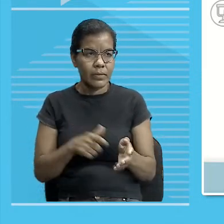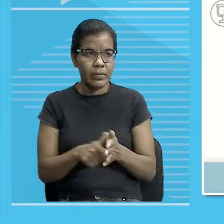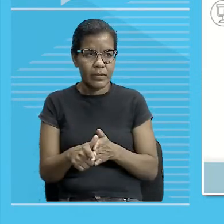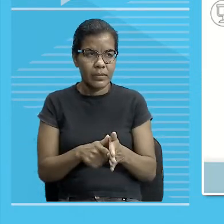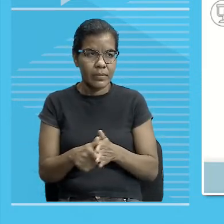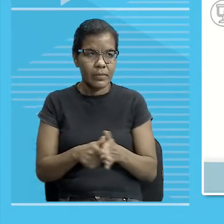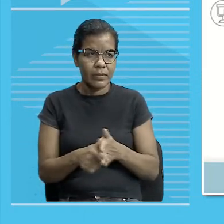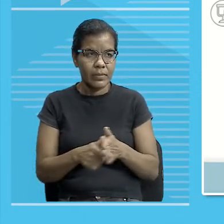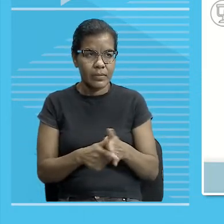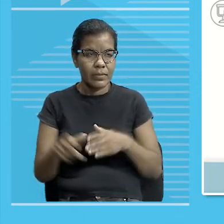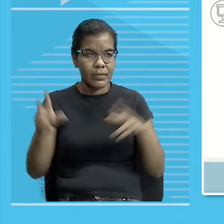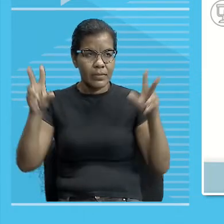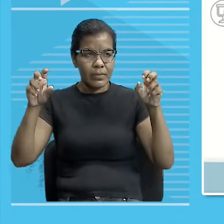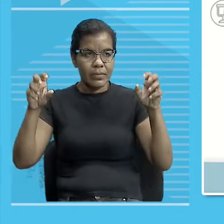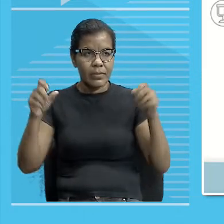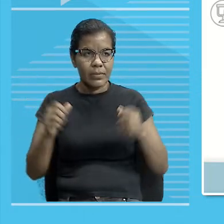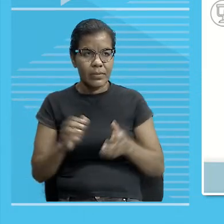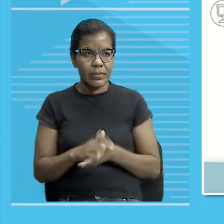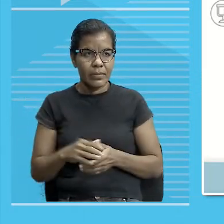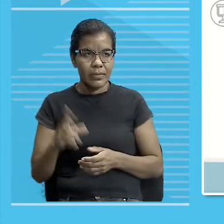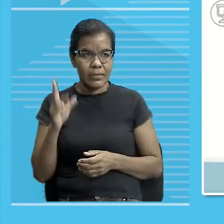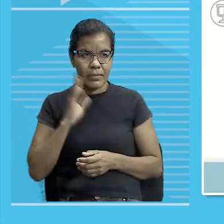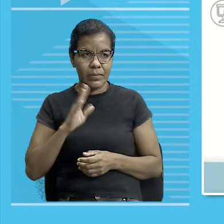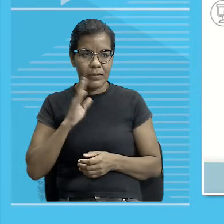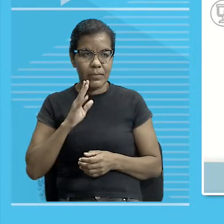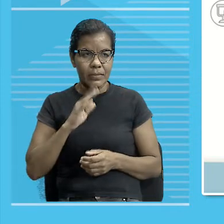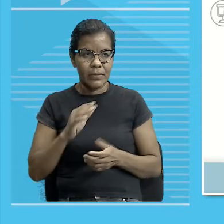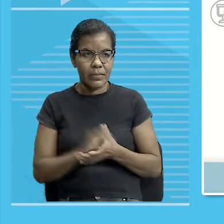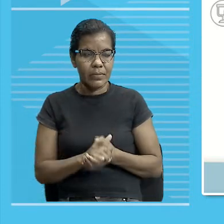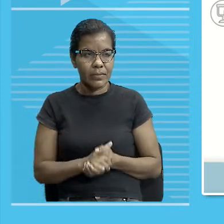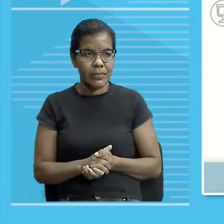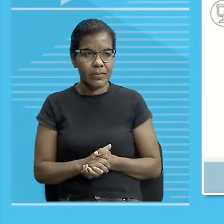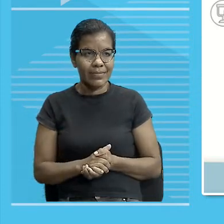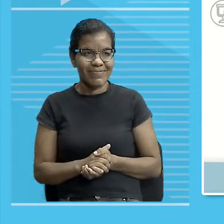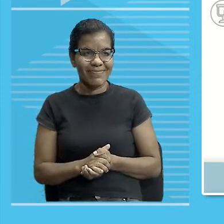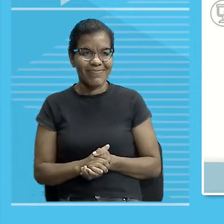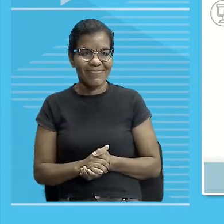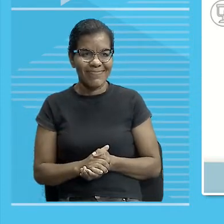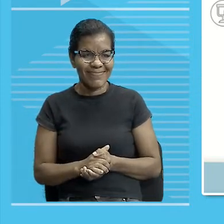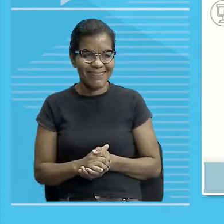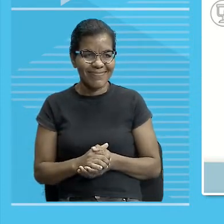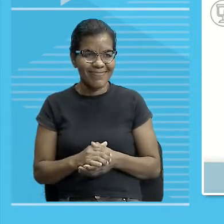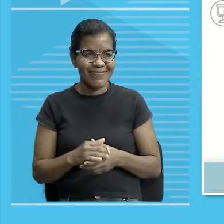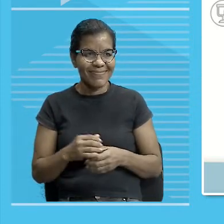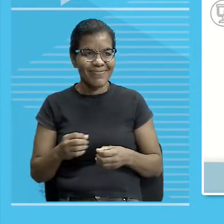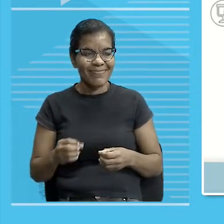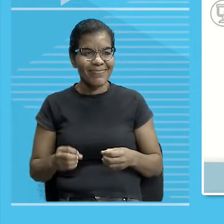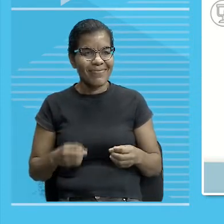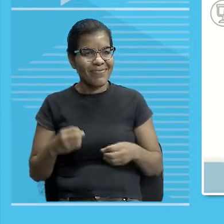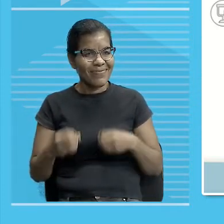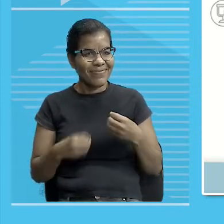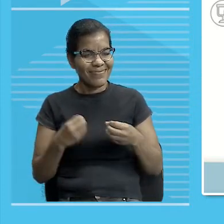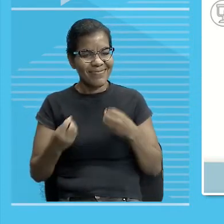Cara, esse é um tema que eu acho muito legal. E aí, às vezes, eu me empolgo. Passei um pouquinho do horário.